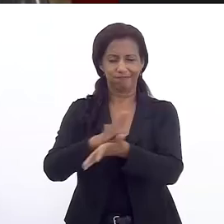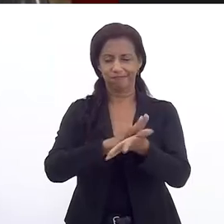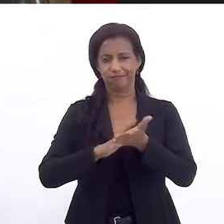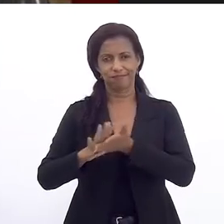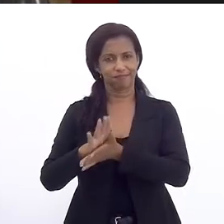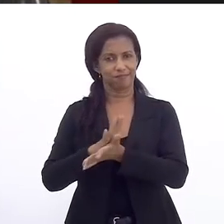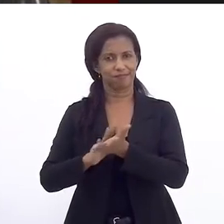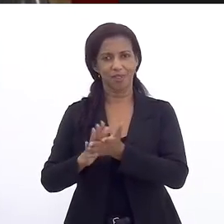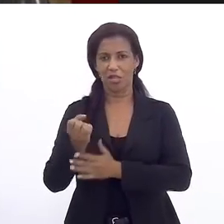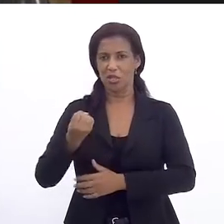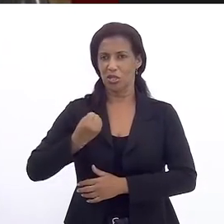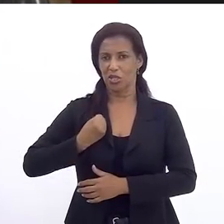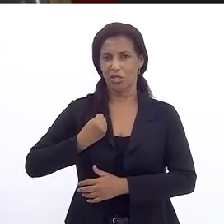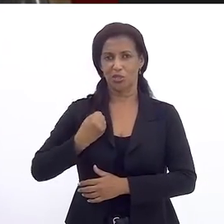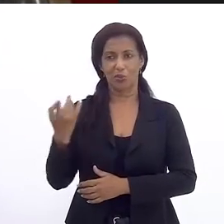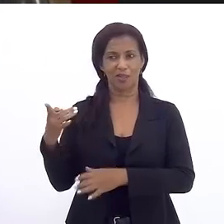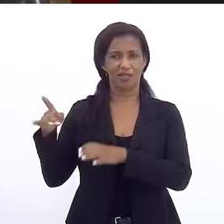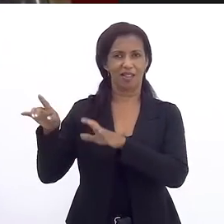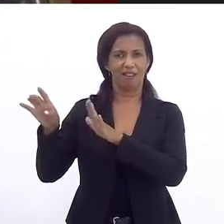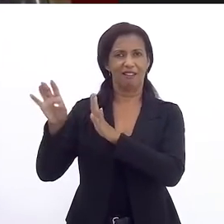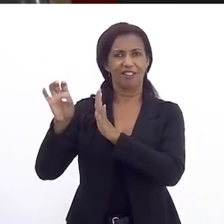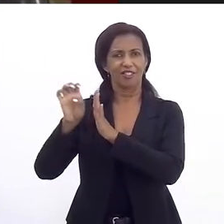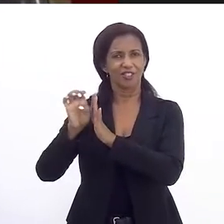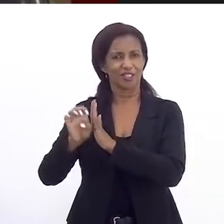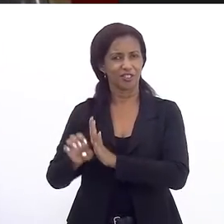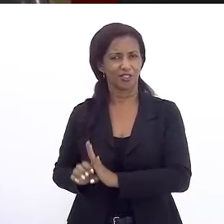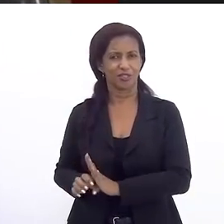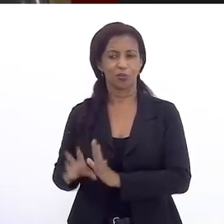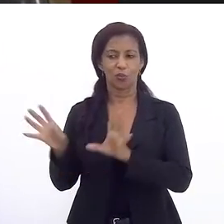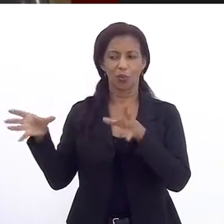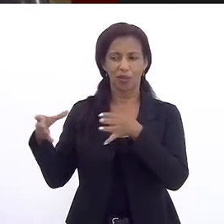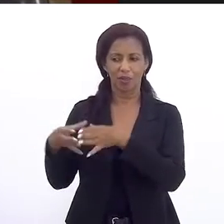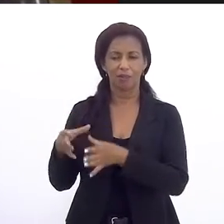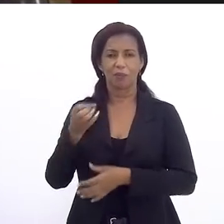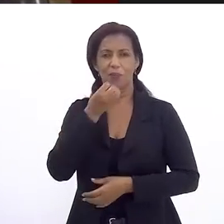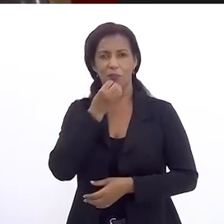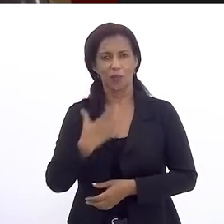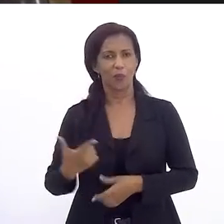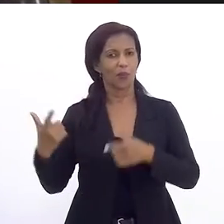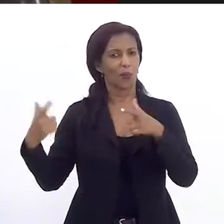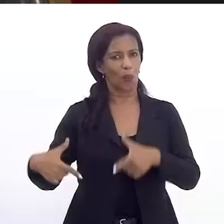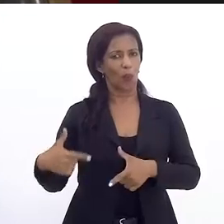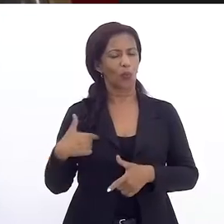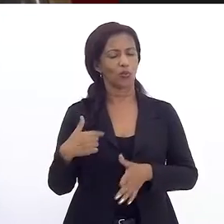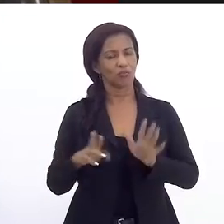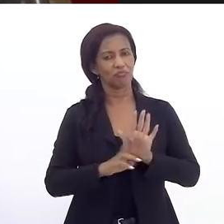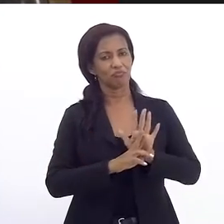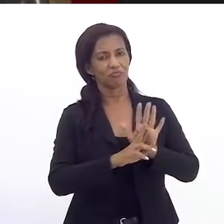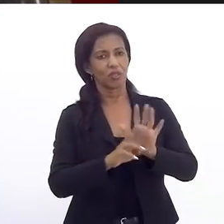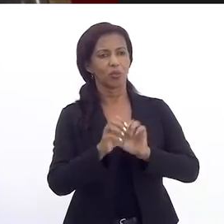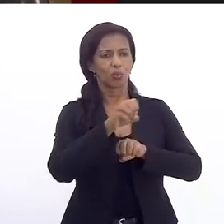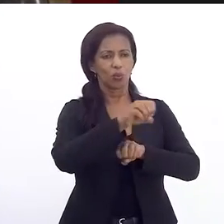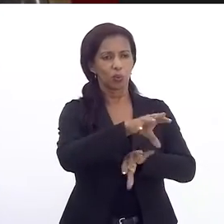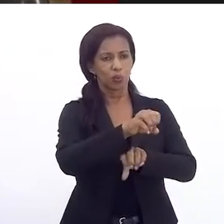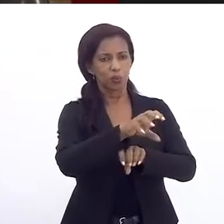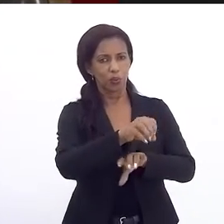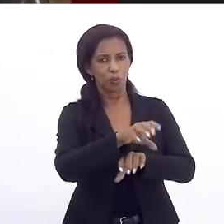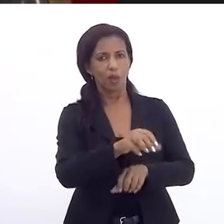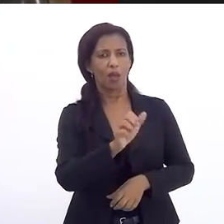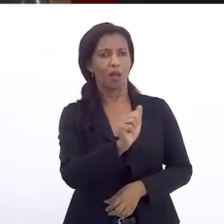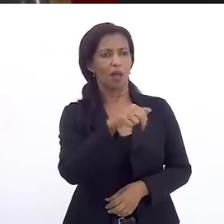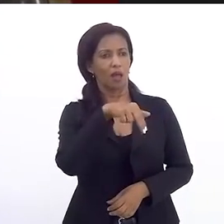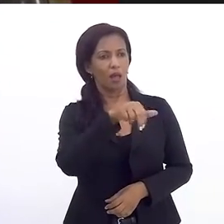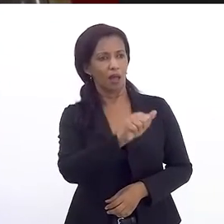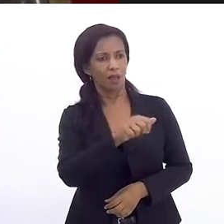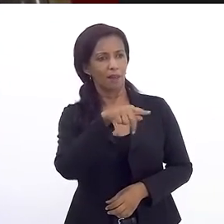ter alcançado esses números, essa estatística, uma boa equipe, onde eu tive à frente,